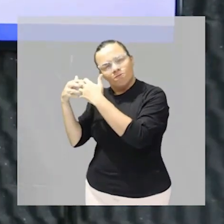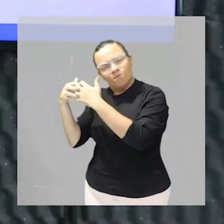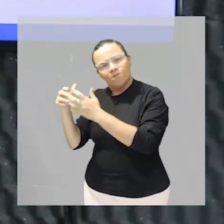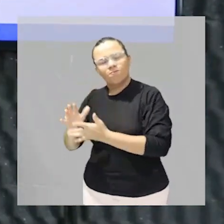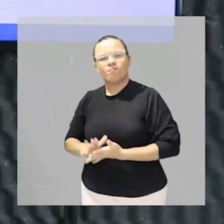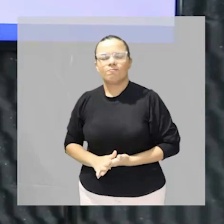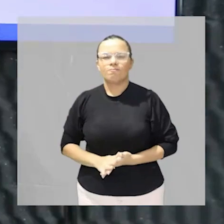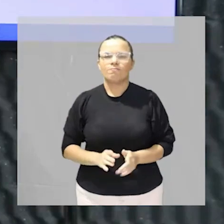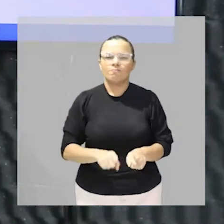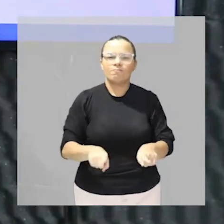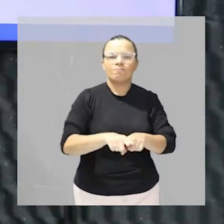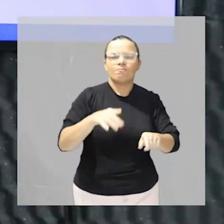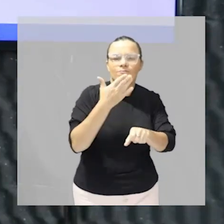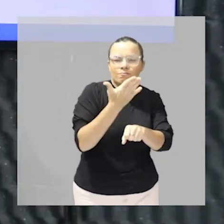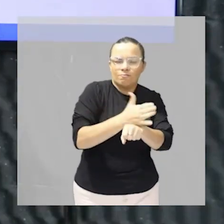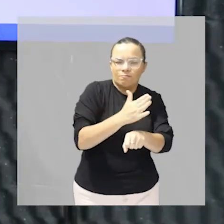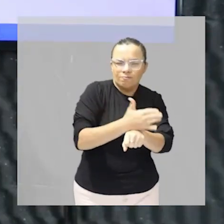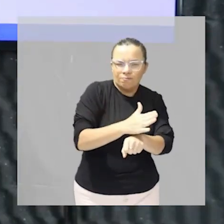e exercitar